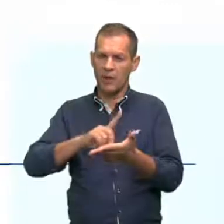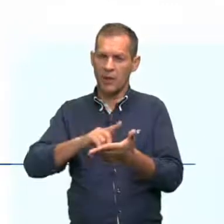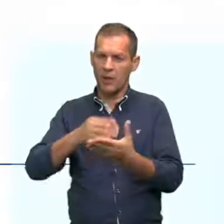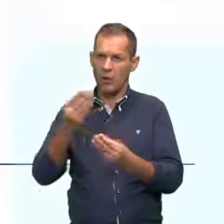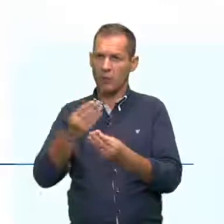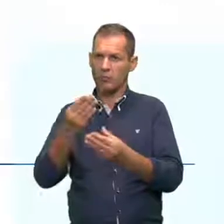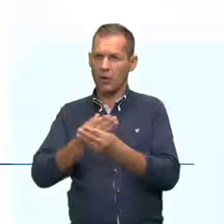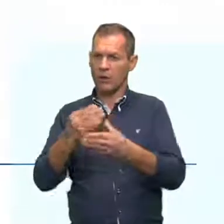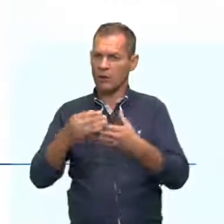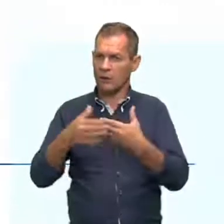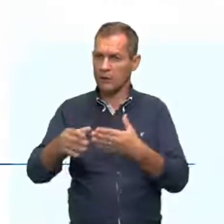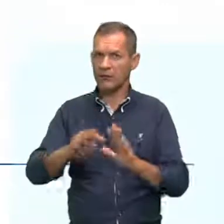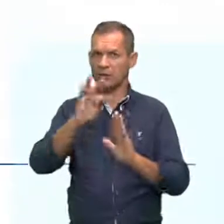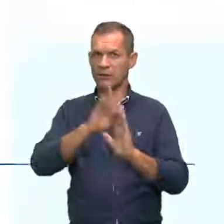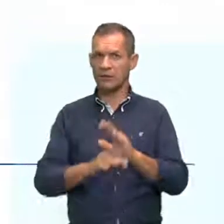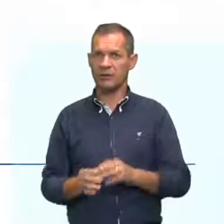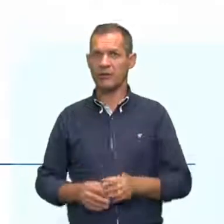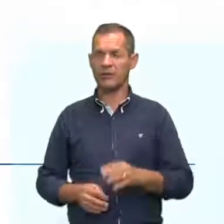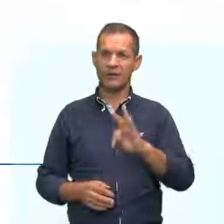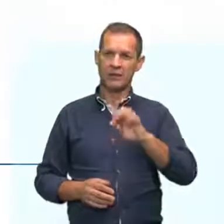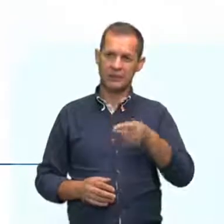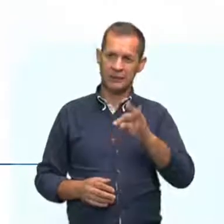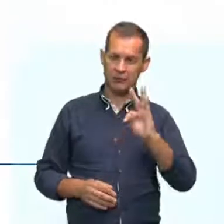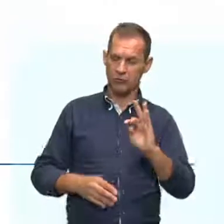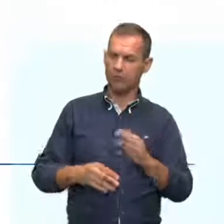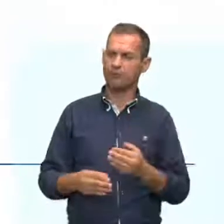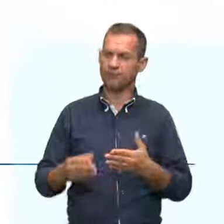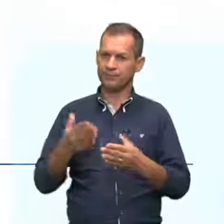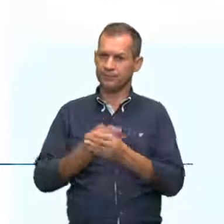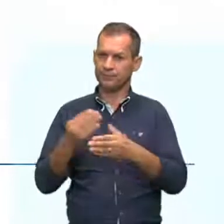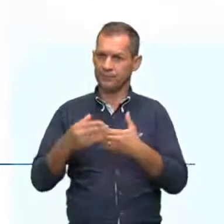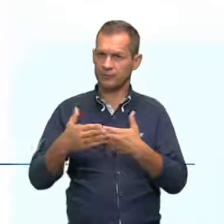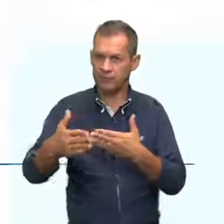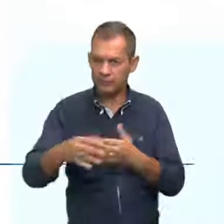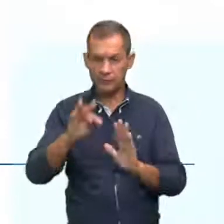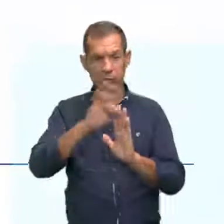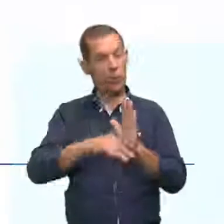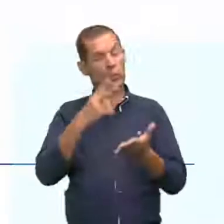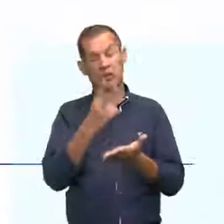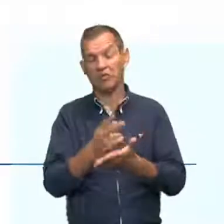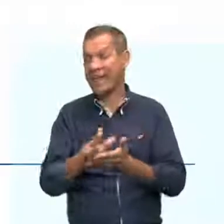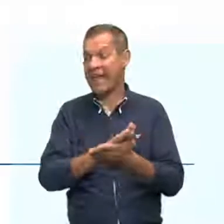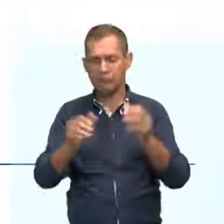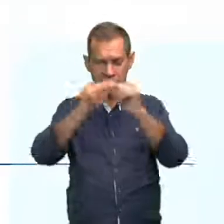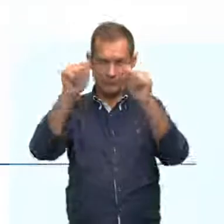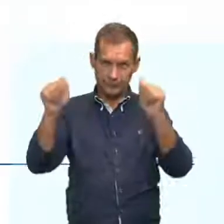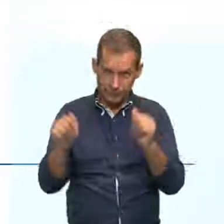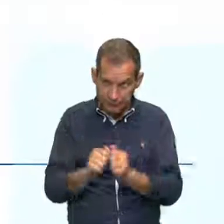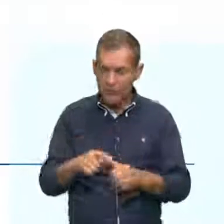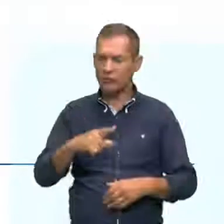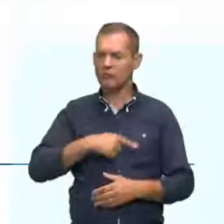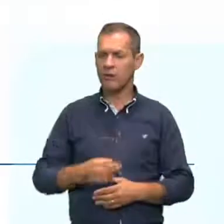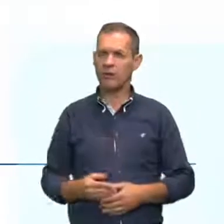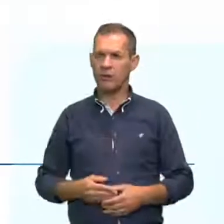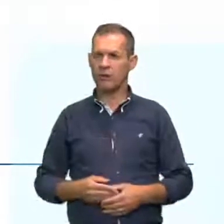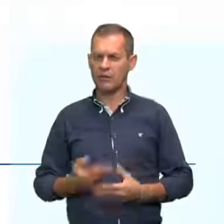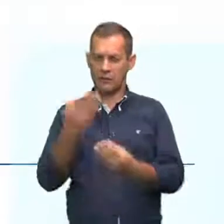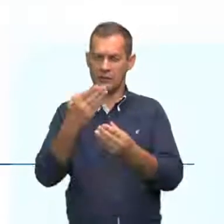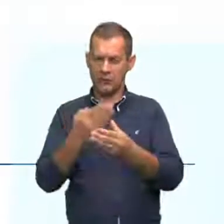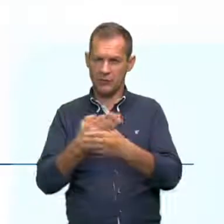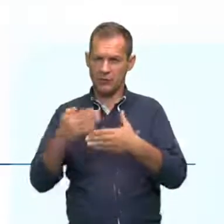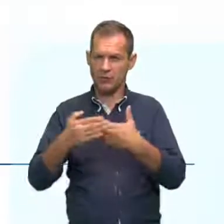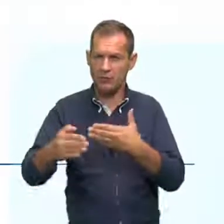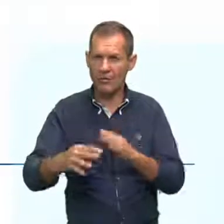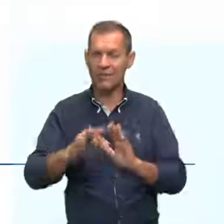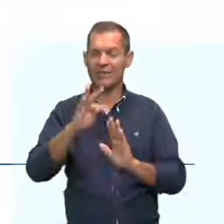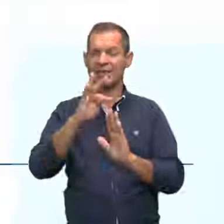TXT, preferencialmente porque o arquivo de TXT é só o texto mesmo, não tem nenhuma imagem. Então você pega esse TXT,